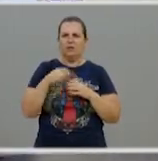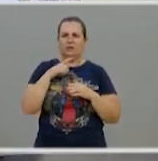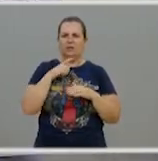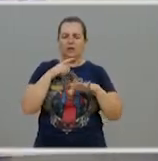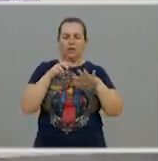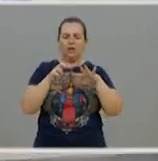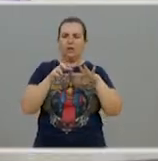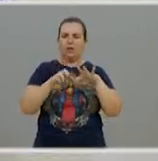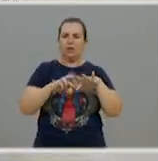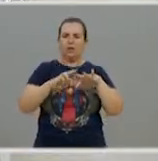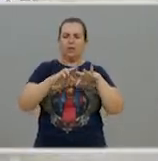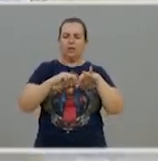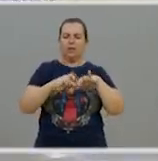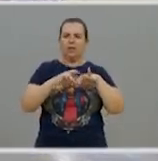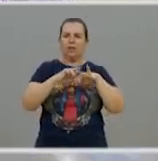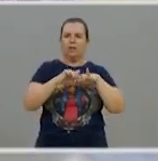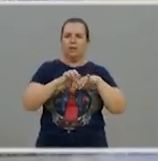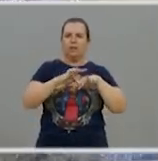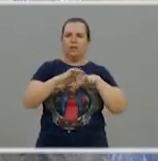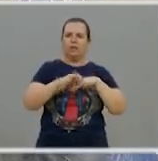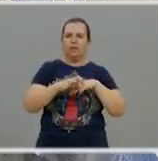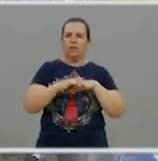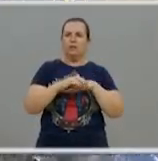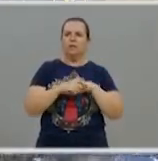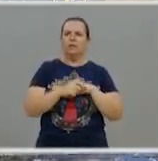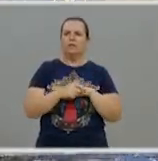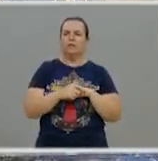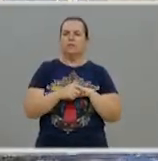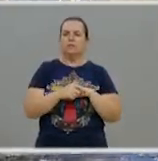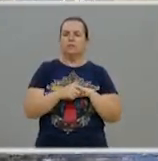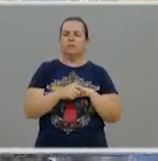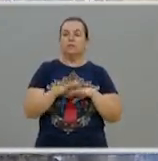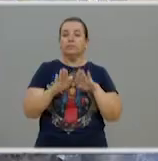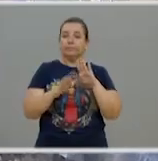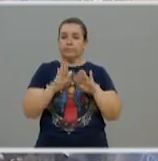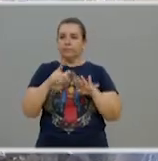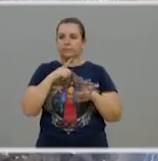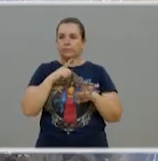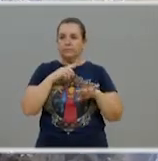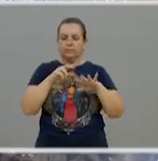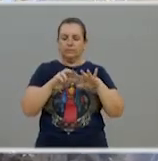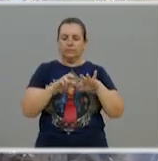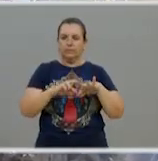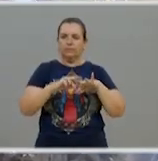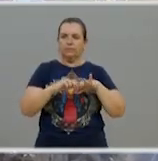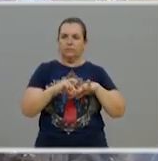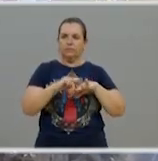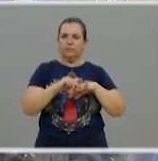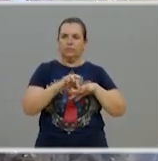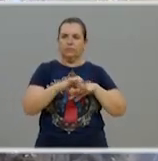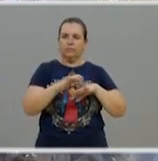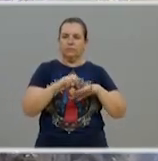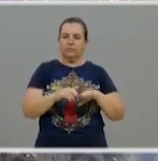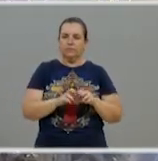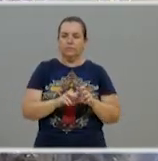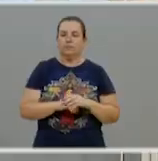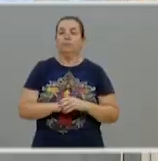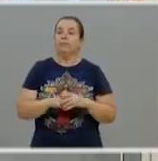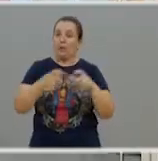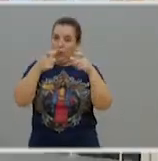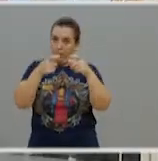Às vezes tem dois, às vezes tem três. Acorda, caboclo, você está entrando no lugar